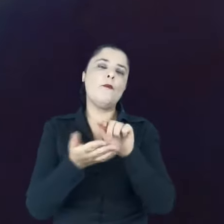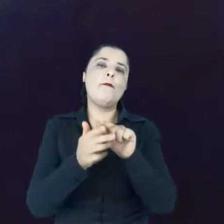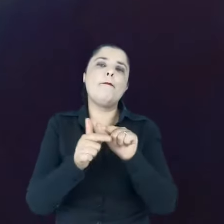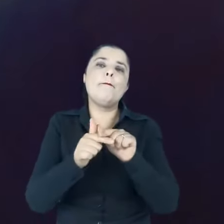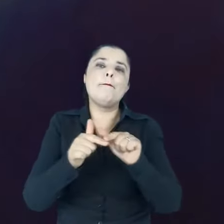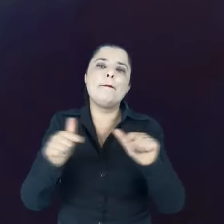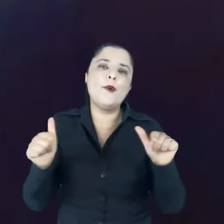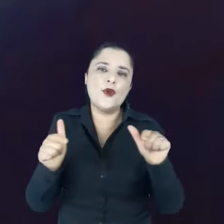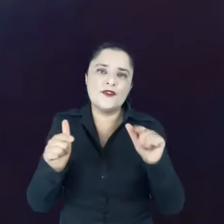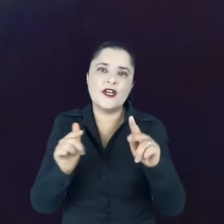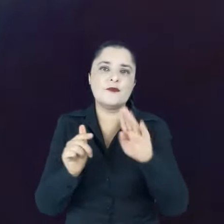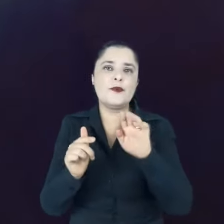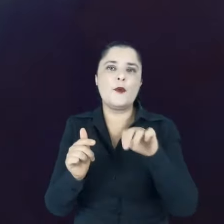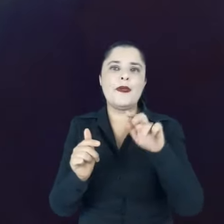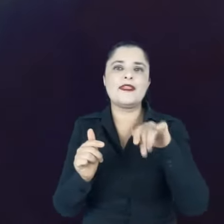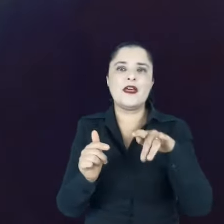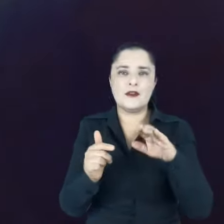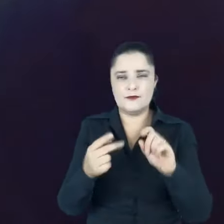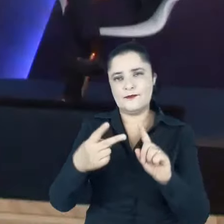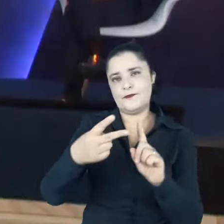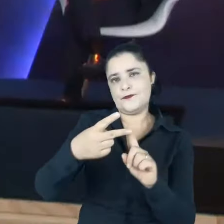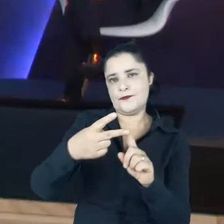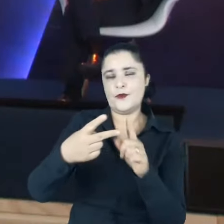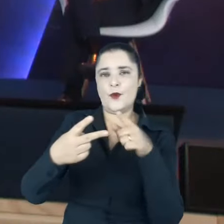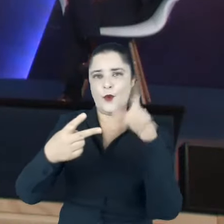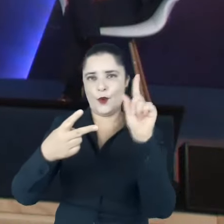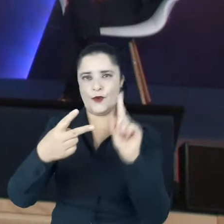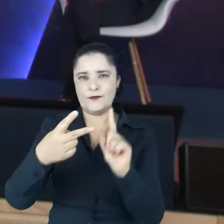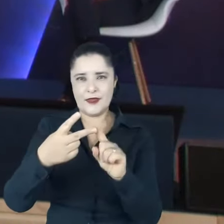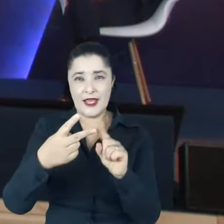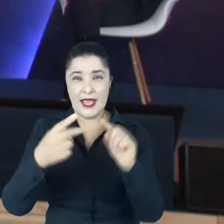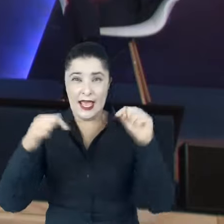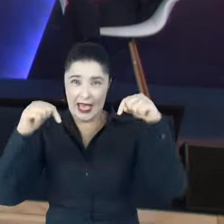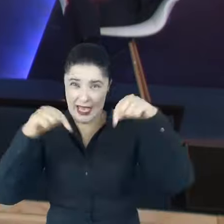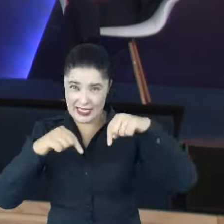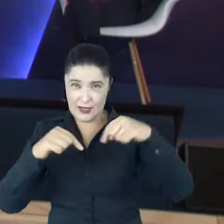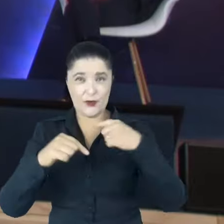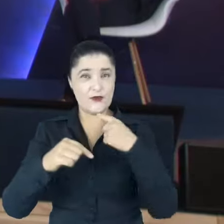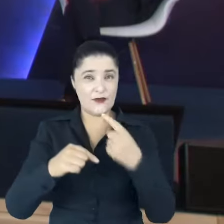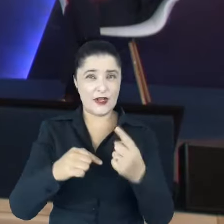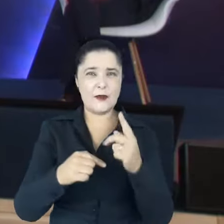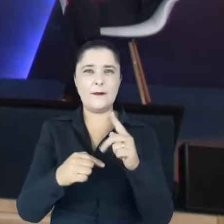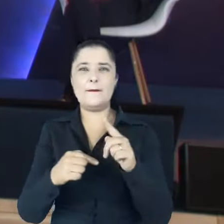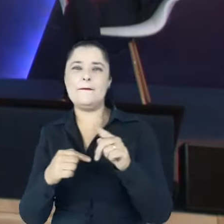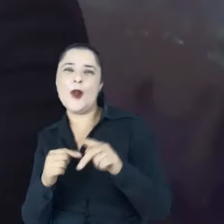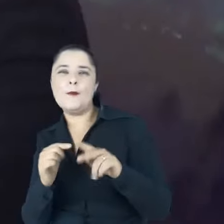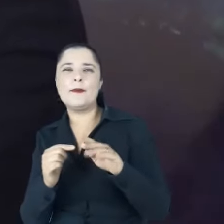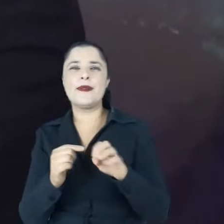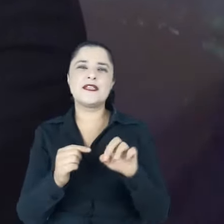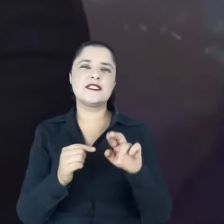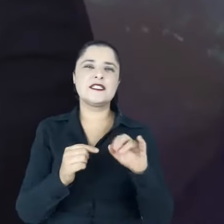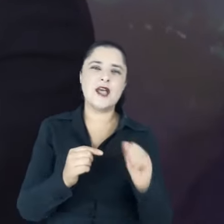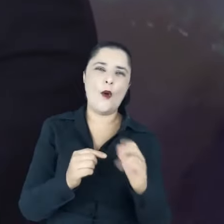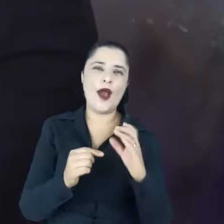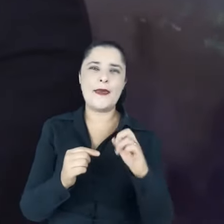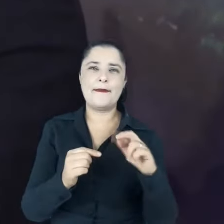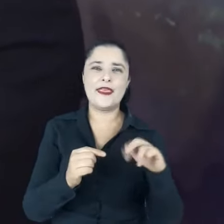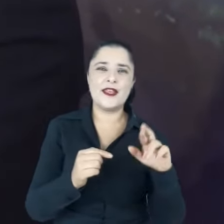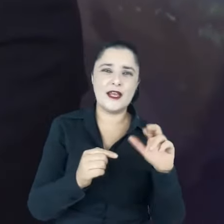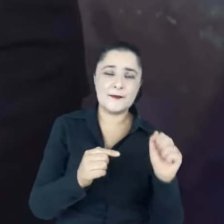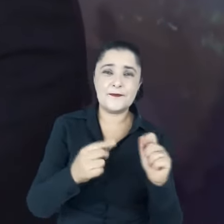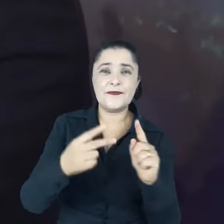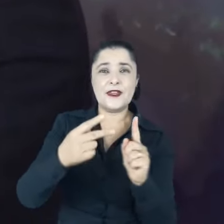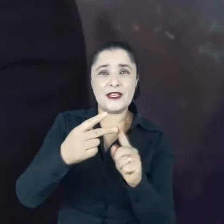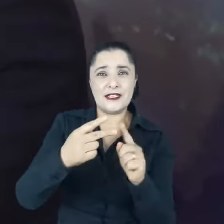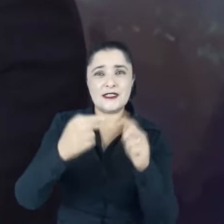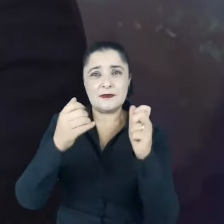biometano. Outras fontes são, aqui no, quando a gente falou do pré-sal caipira, quando eu fiz essa alusão aqui, falando do setor